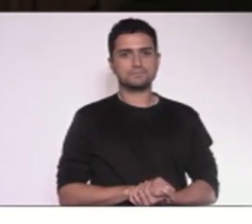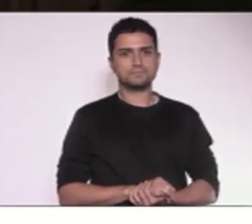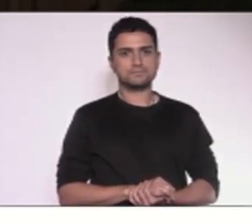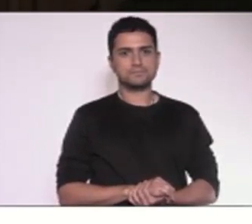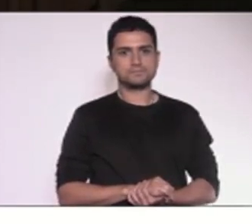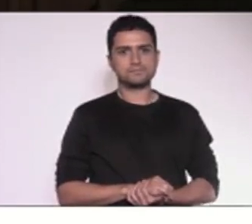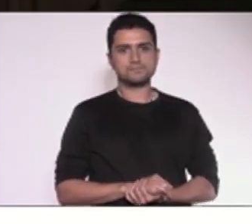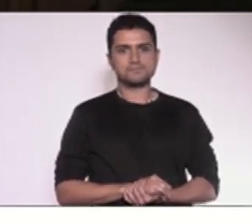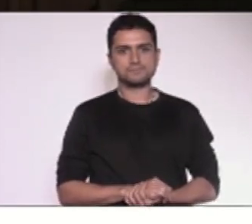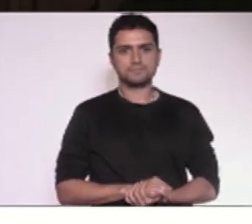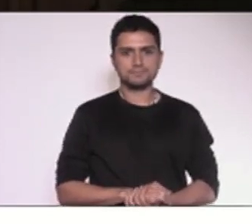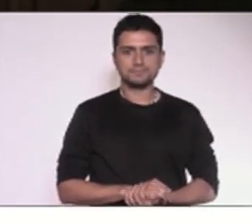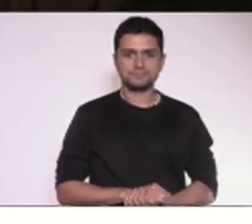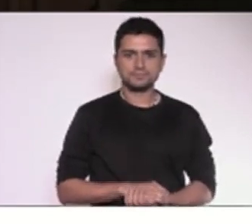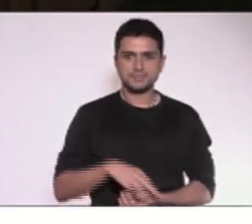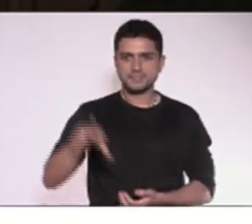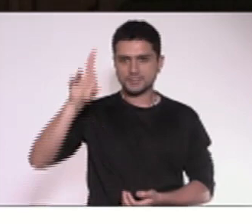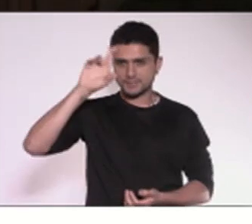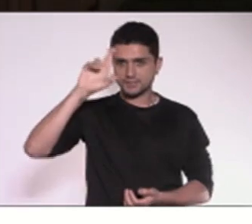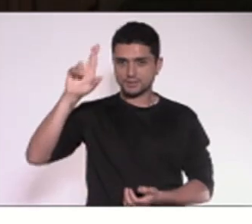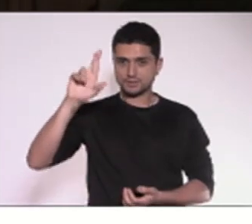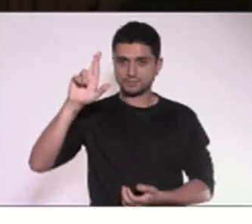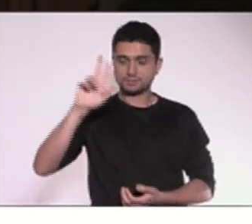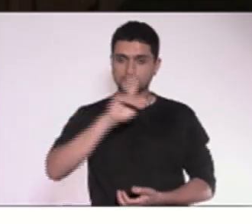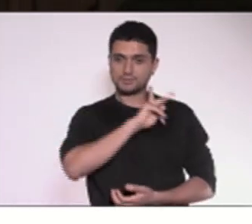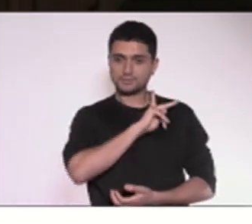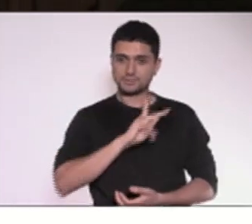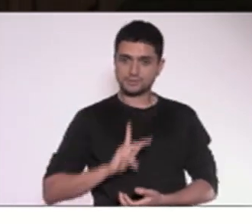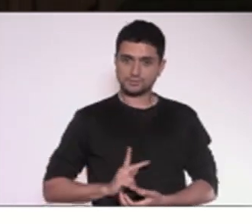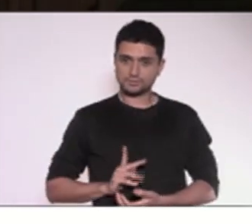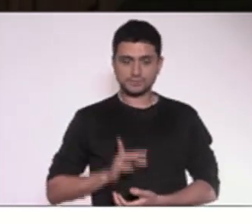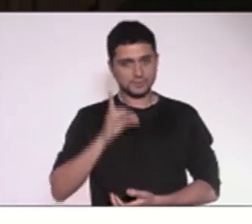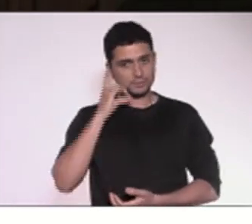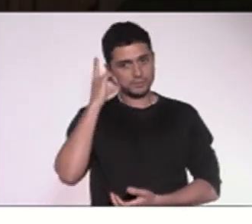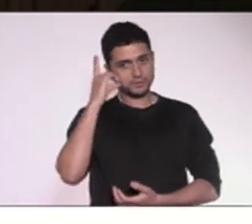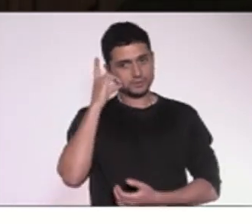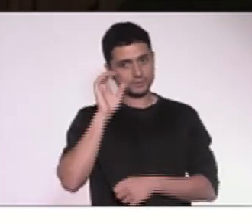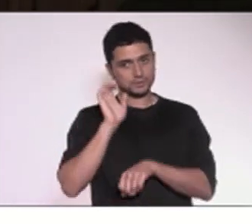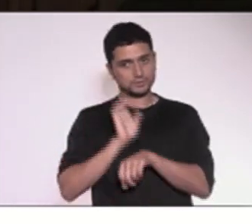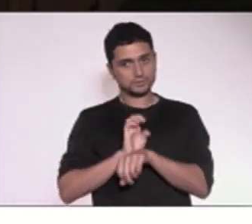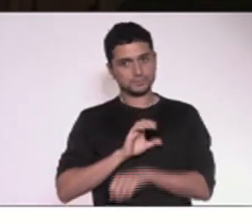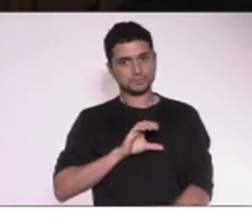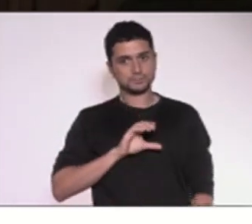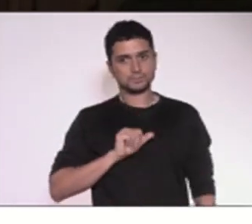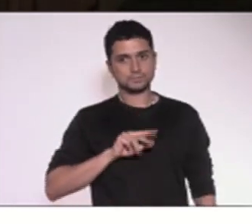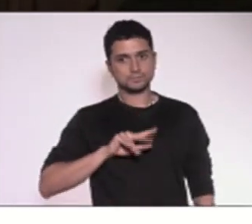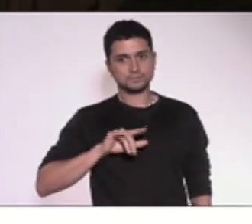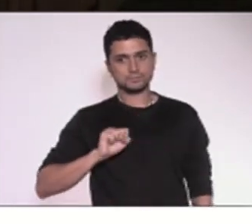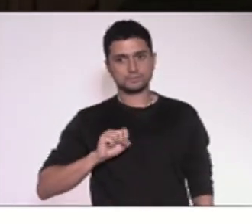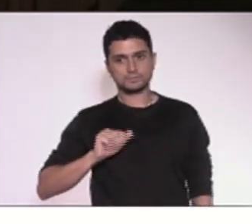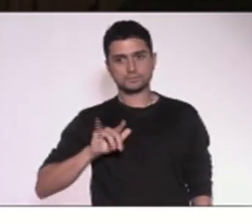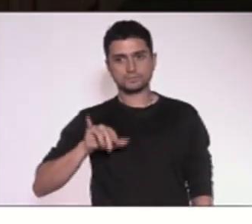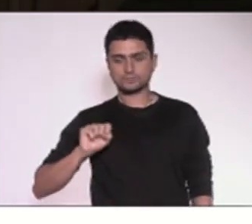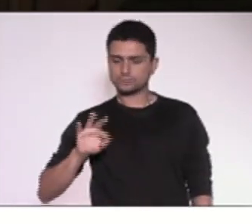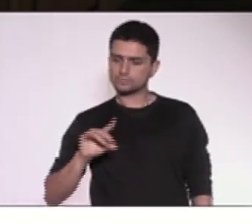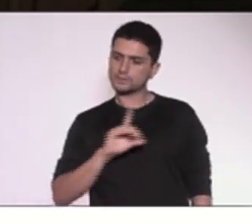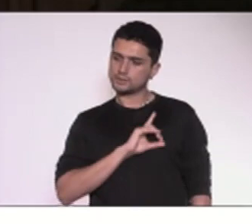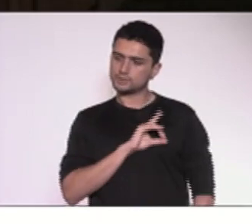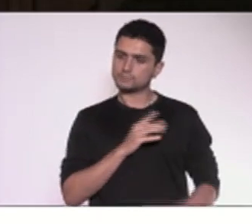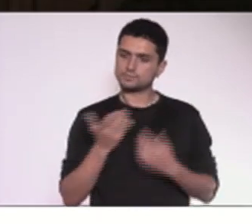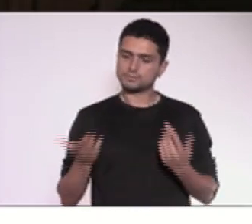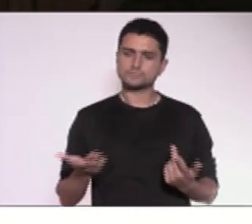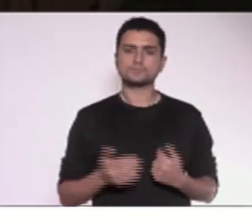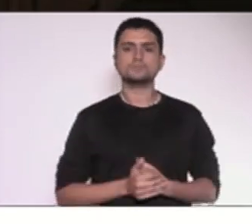Senhor presidente, deputado estadual delegado Carlos Augusto, em nome de quem